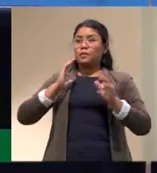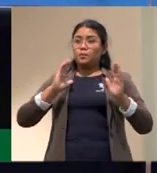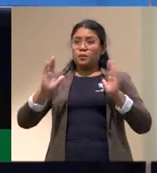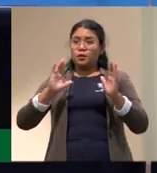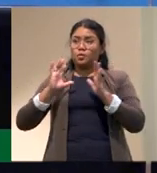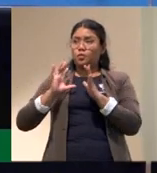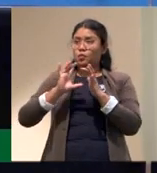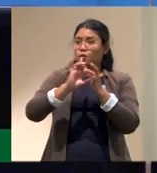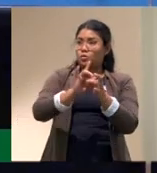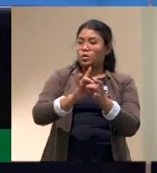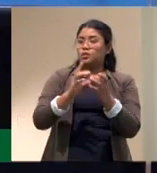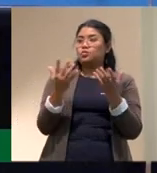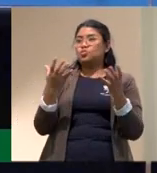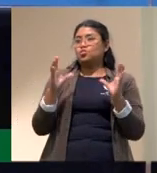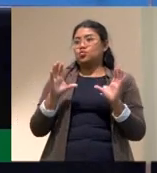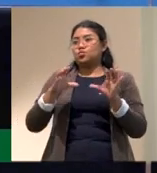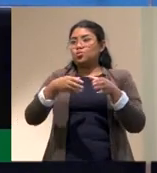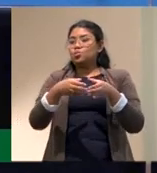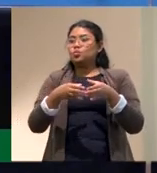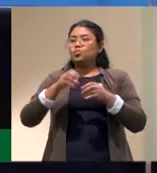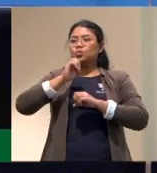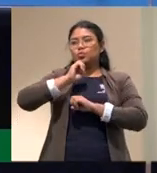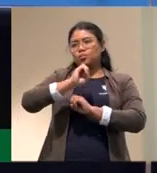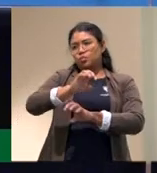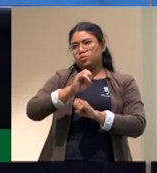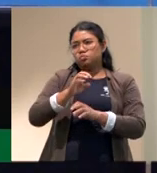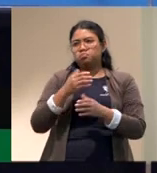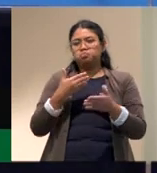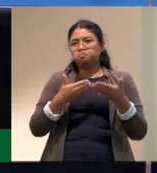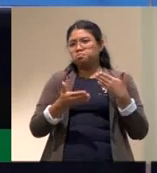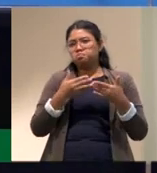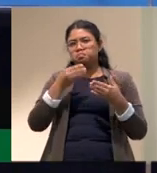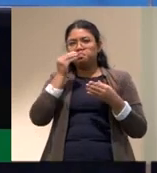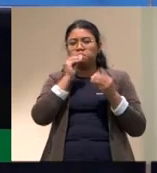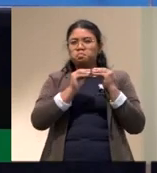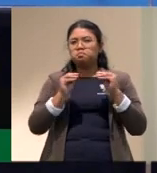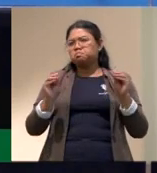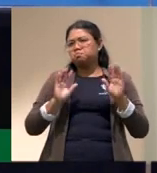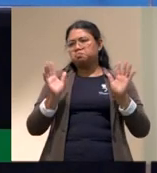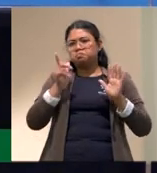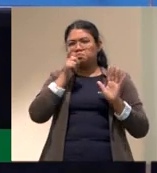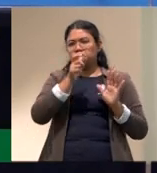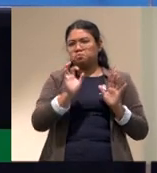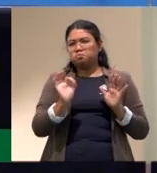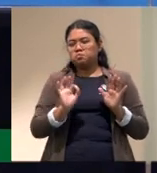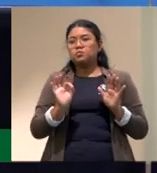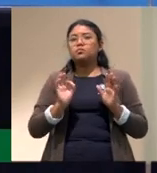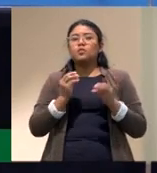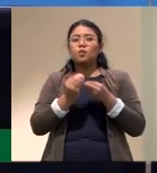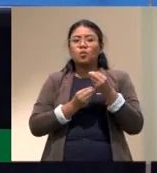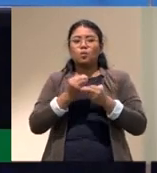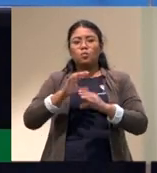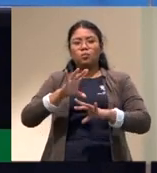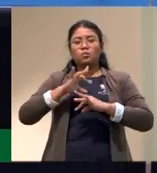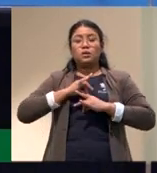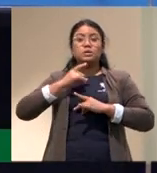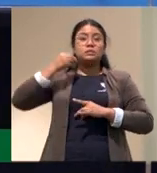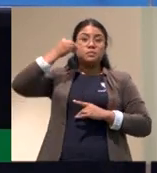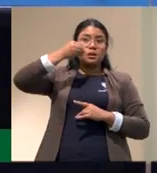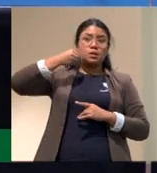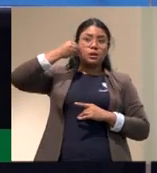contexto coletivo de educação, não é isso que importa. Importa é o adensamento, e a